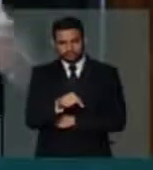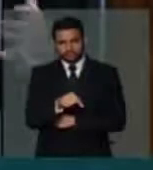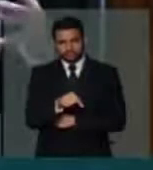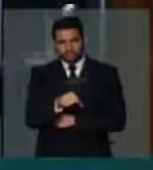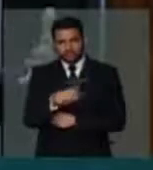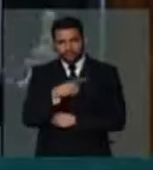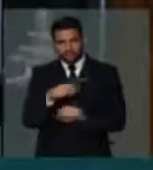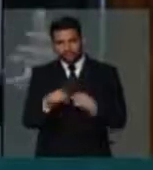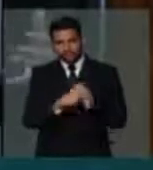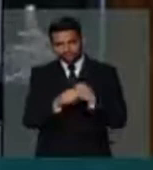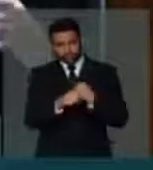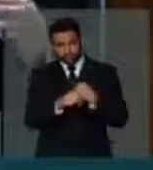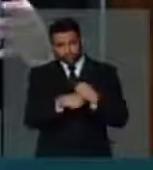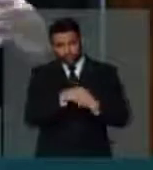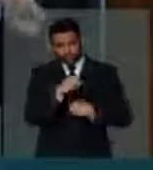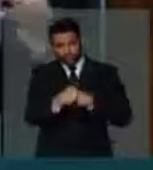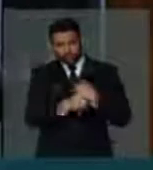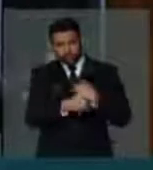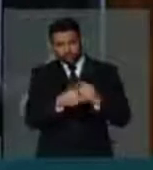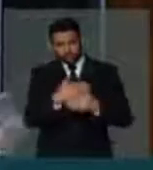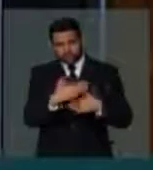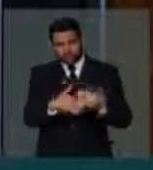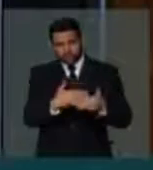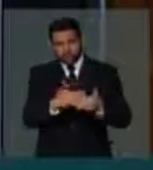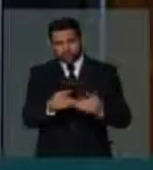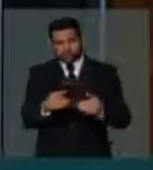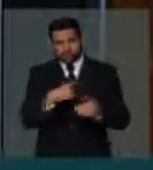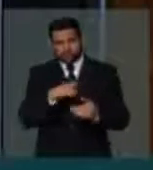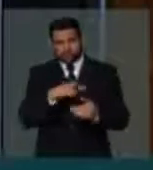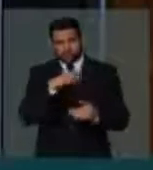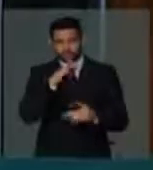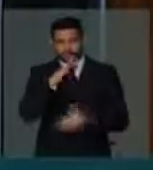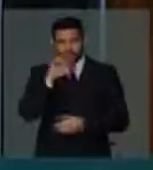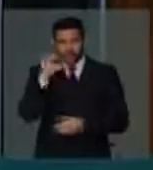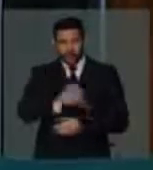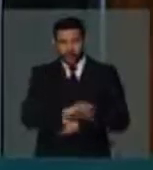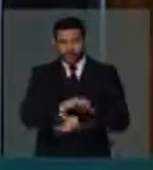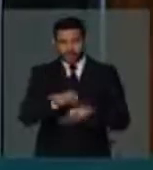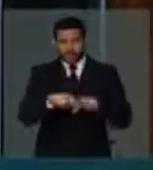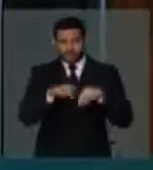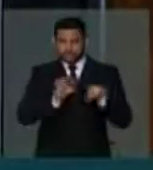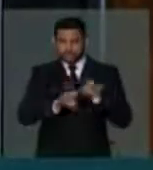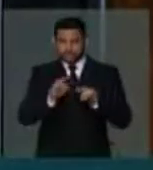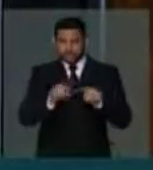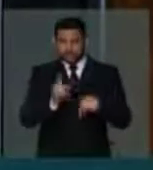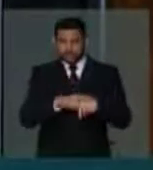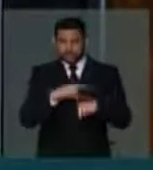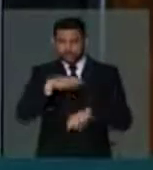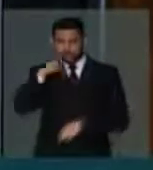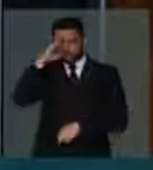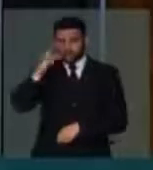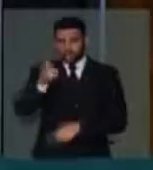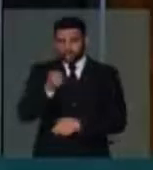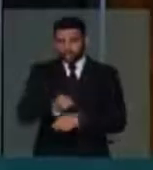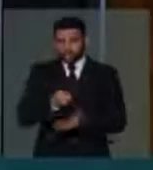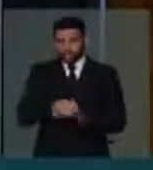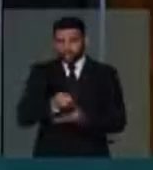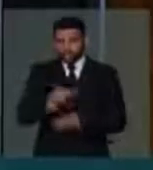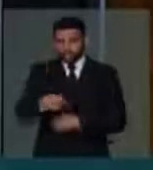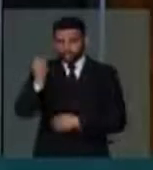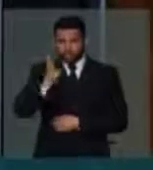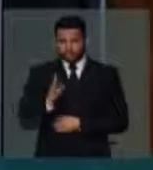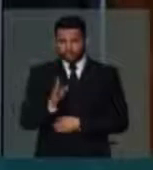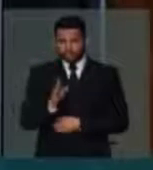Ao longo dos anos, esse processo se agrava, e especialmente durante o período da ditadura militar aqui no